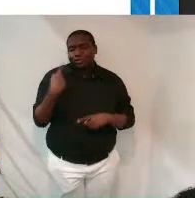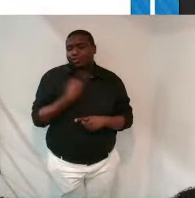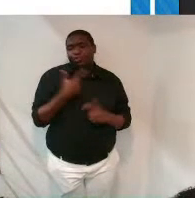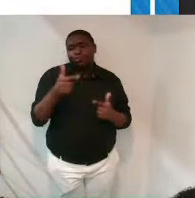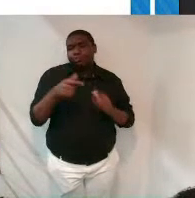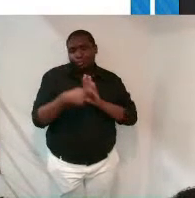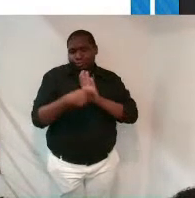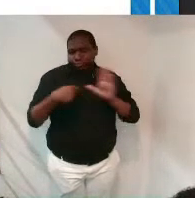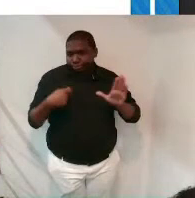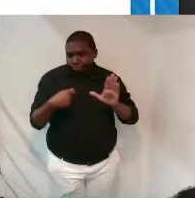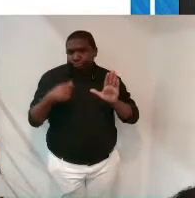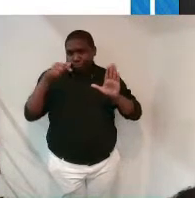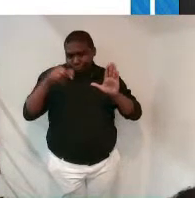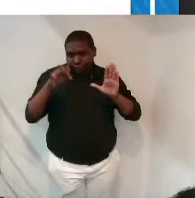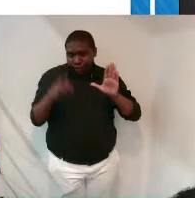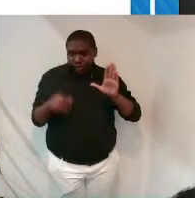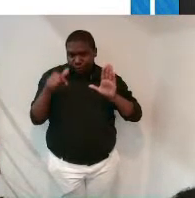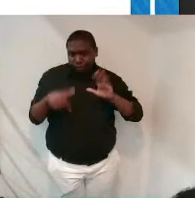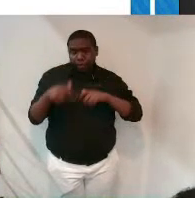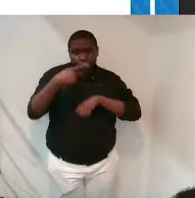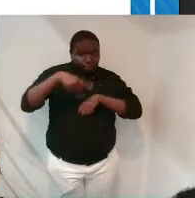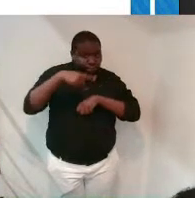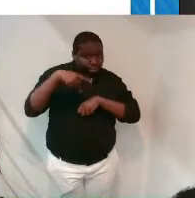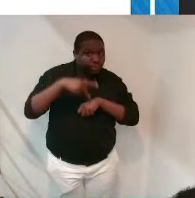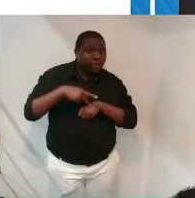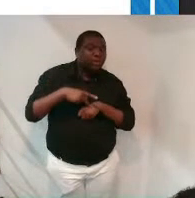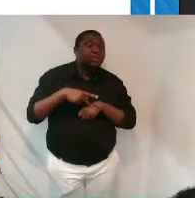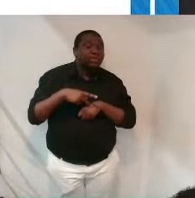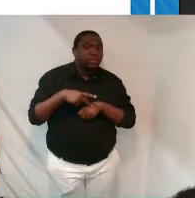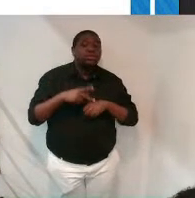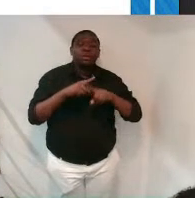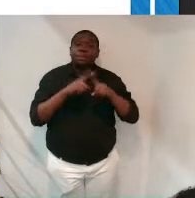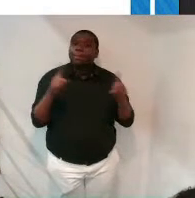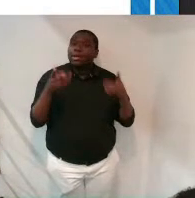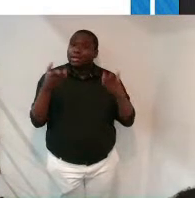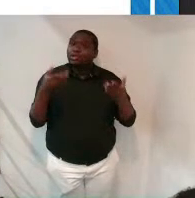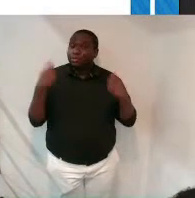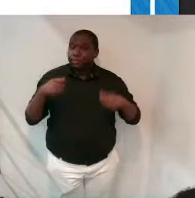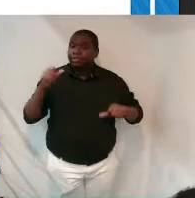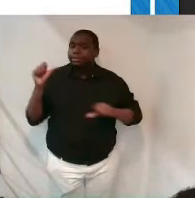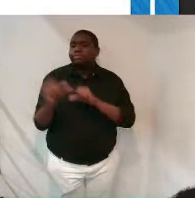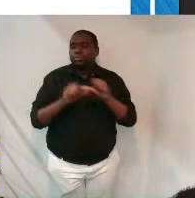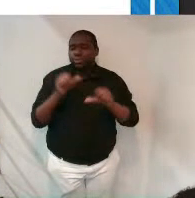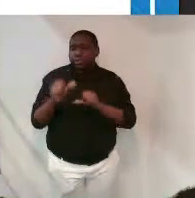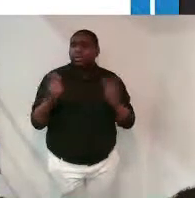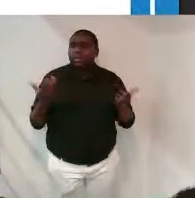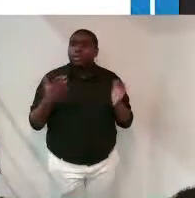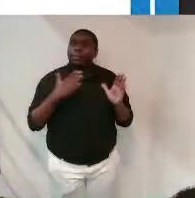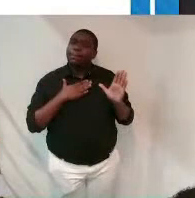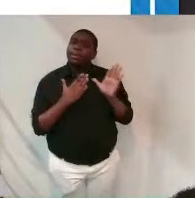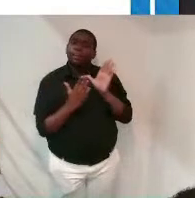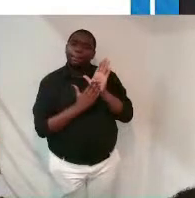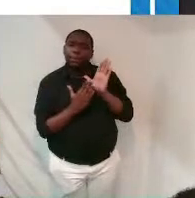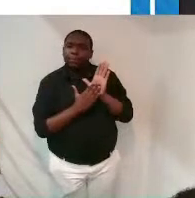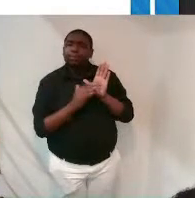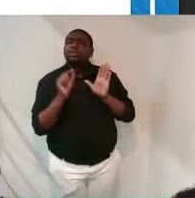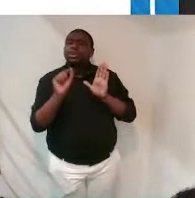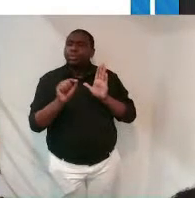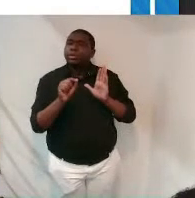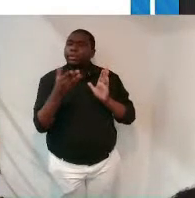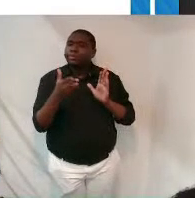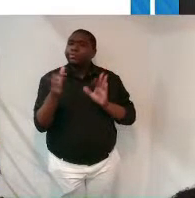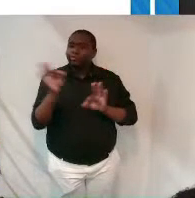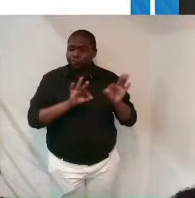nosso país. No entanto, isso tem que mudar. A minha proposta nessa parte, que foi construída com